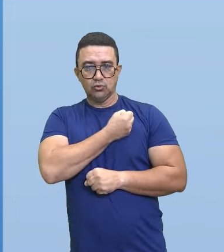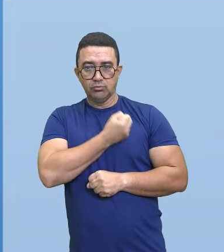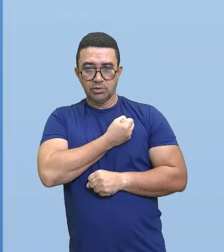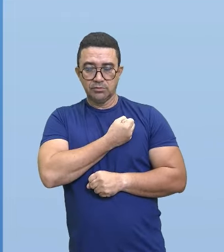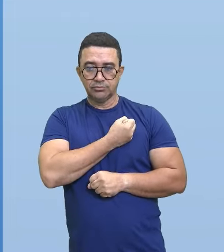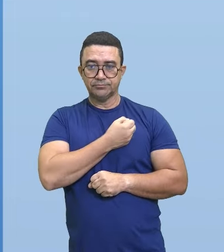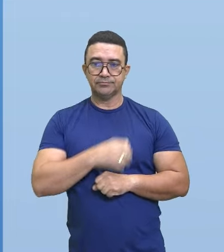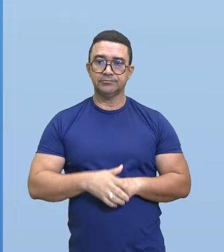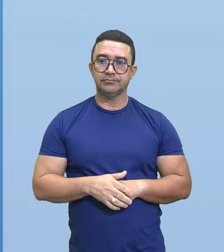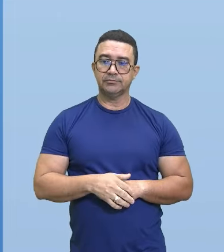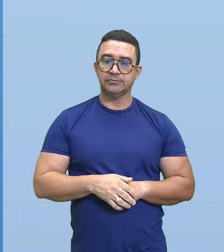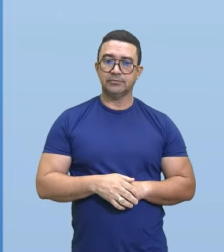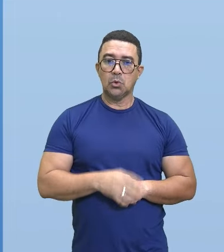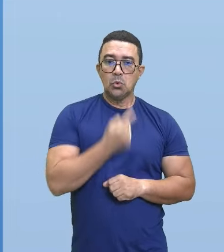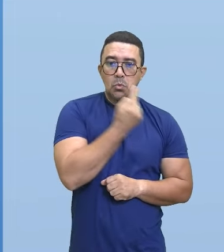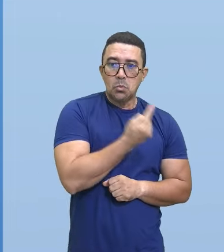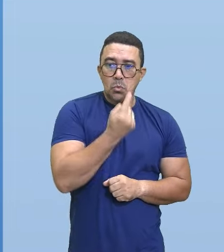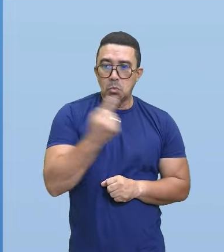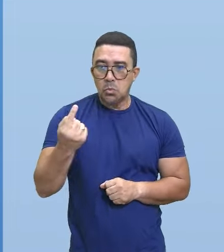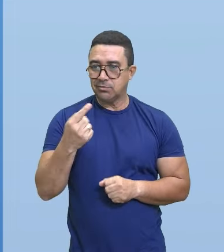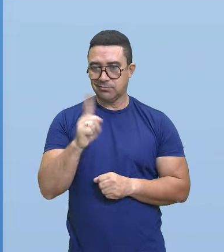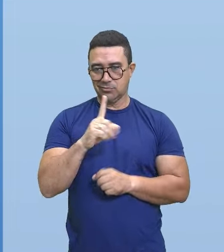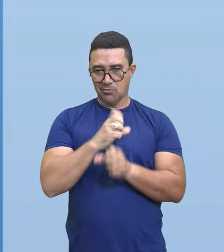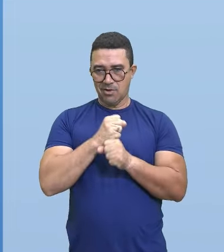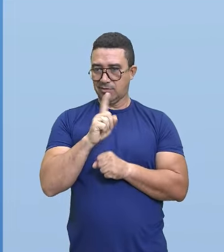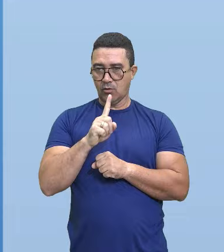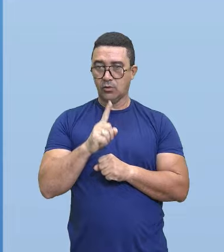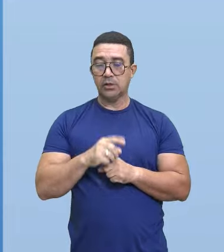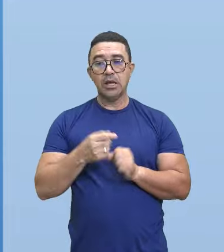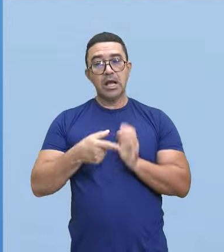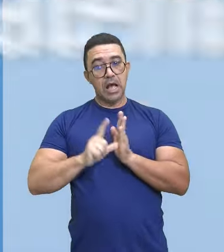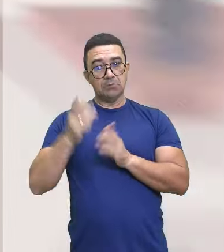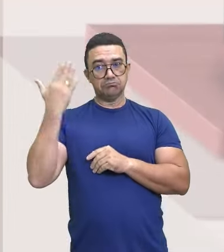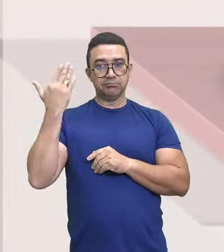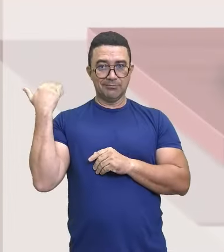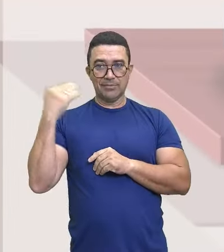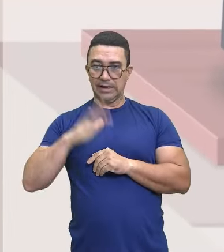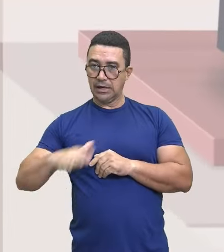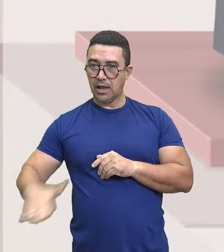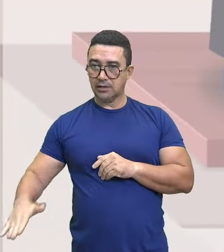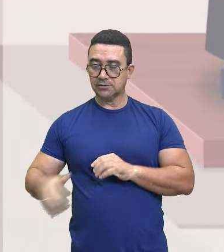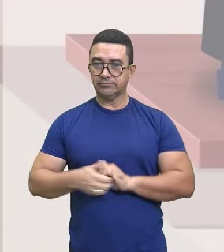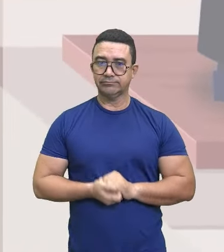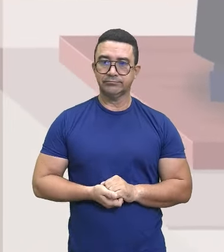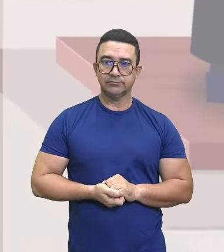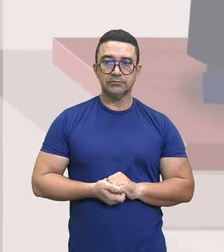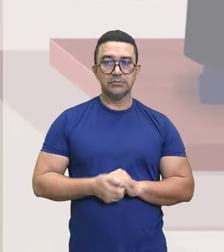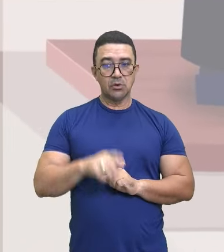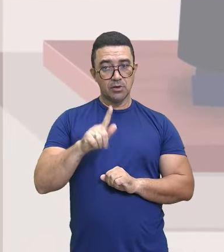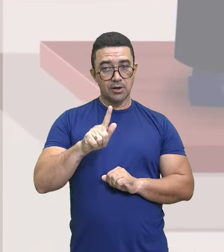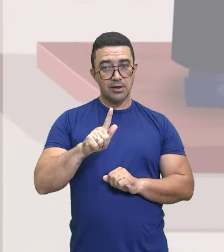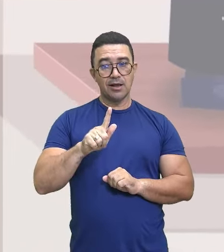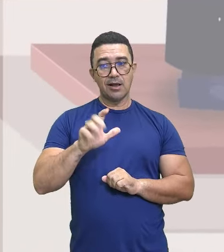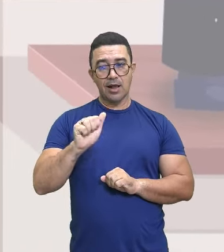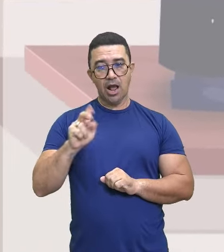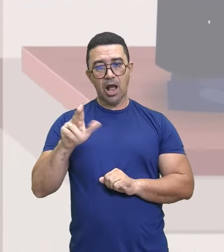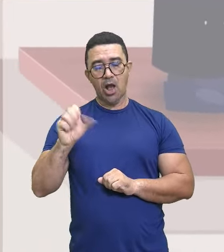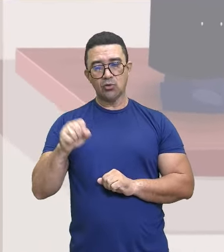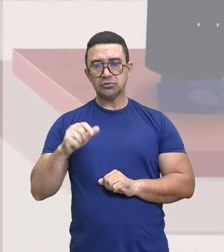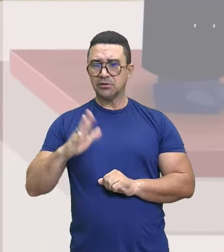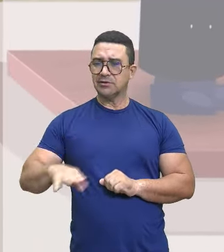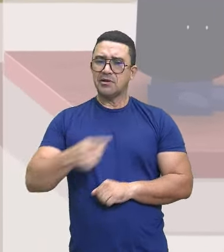os termos um por um. E isso ele fez ainda criança. Conta-se que Gauss, ainda no ensino